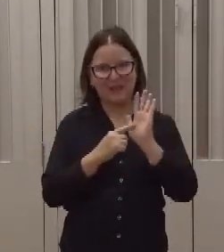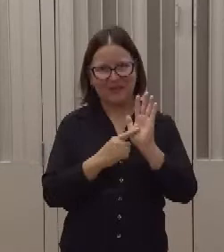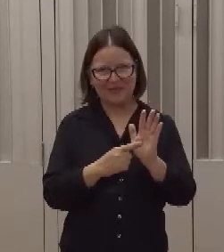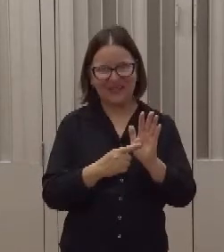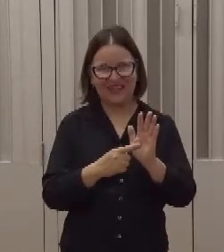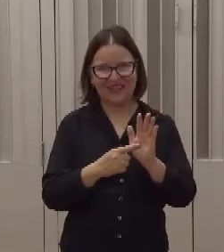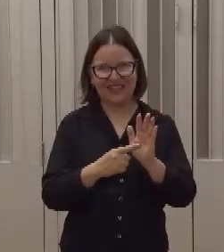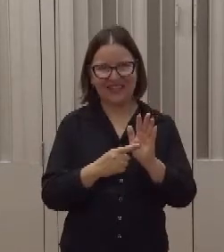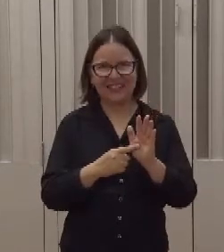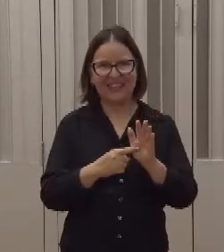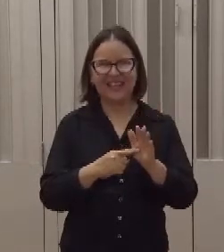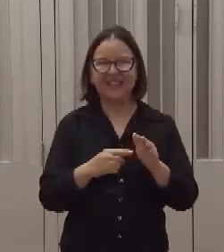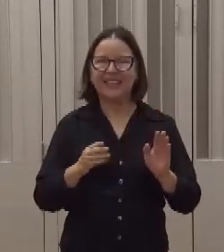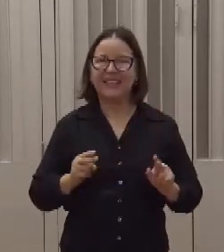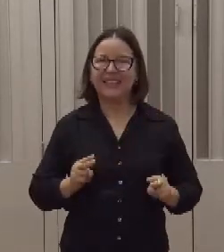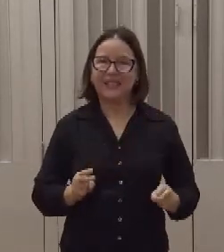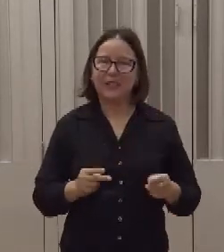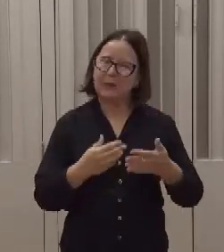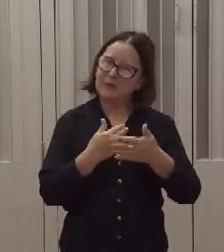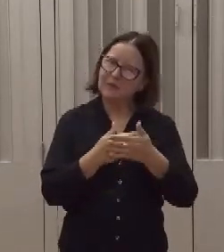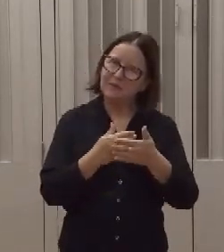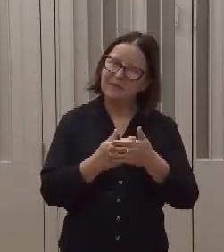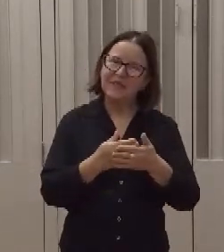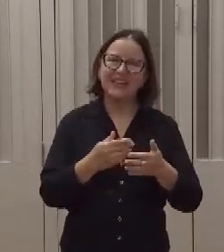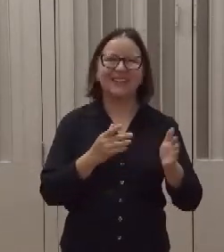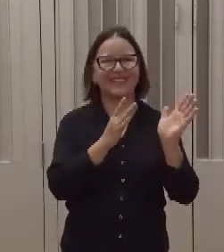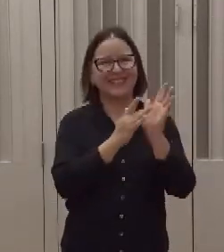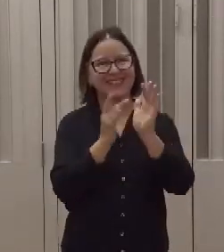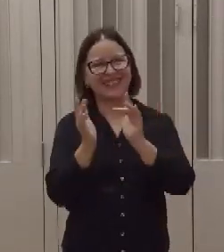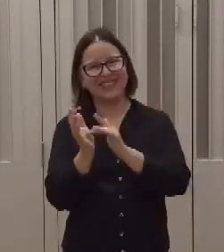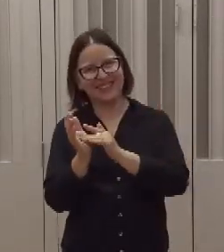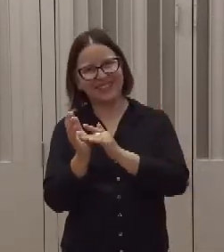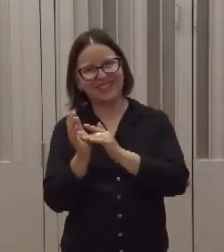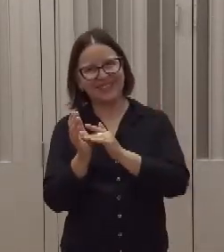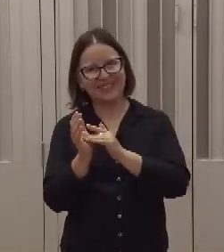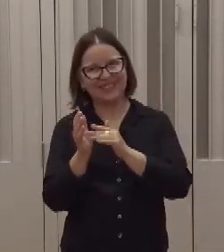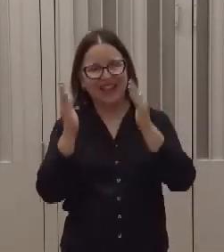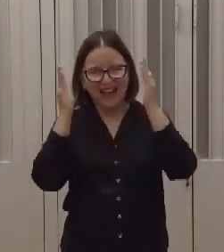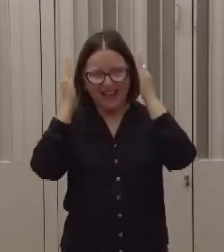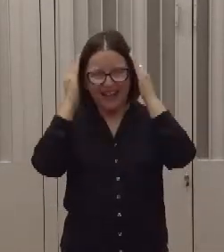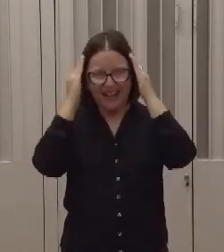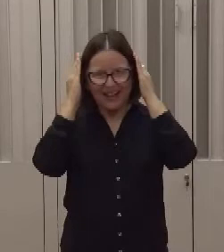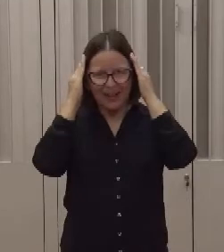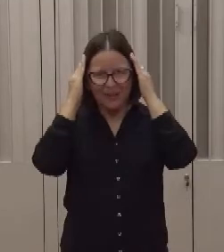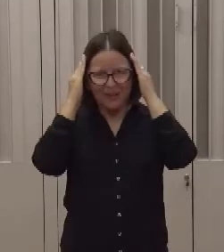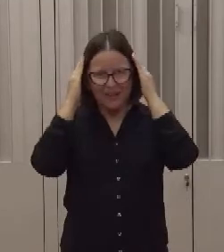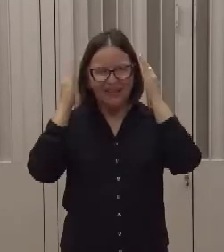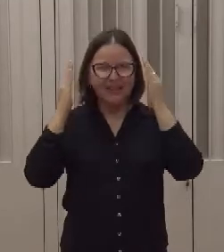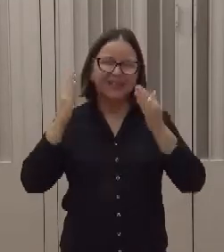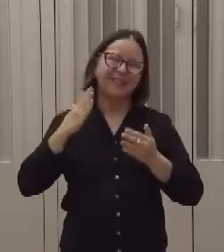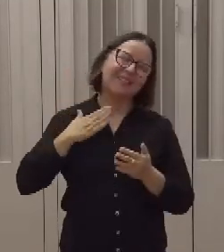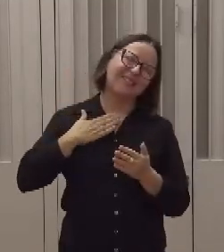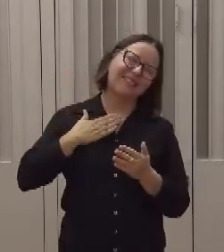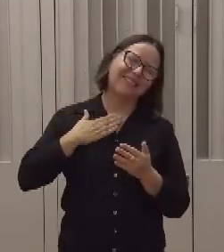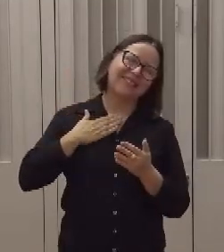o Cristo, verdadeiramente. E é o próprio João que faz essa questão de registrar tudo isso.